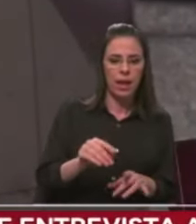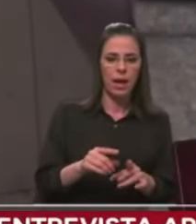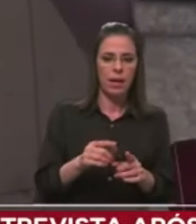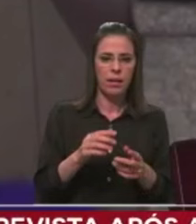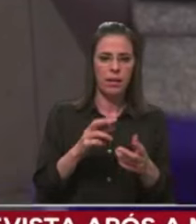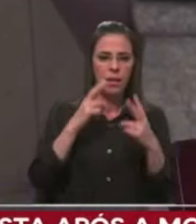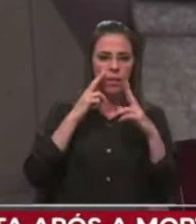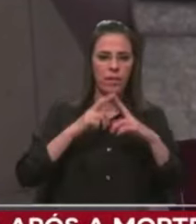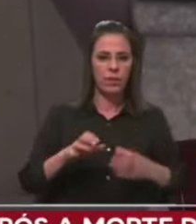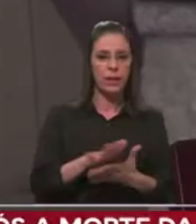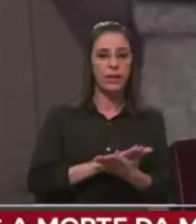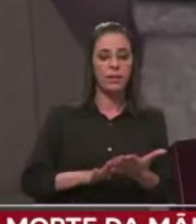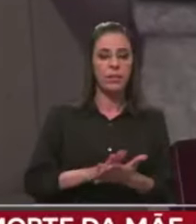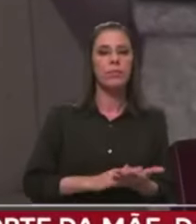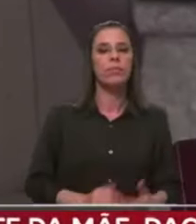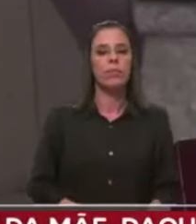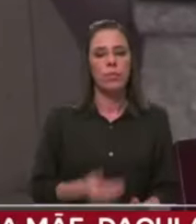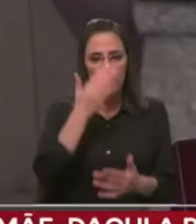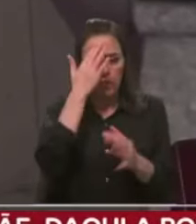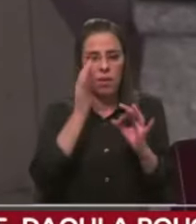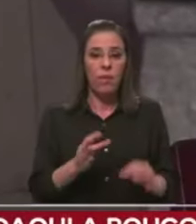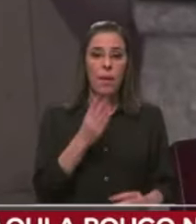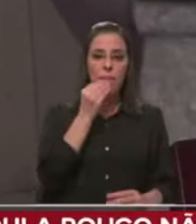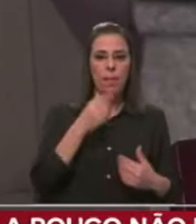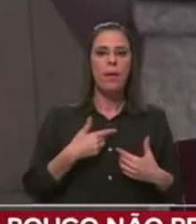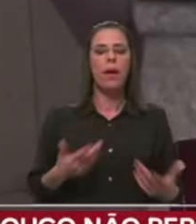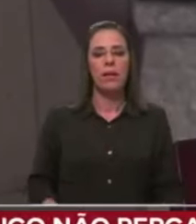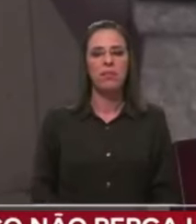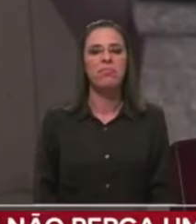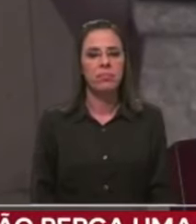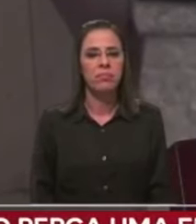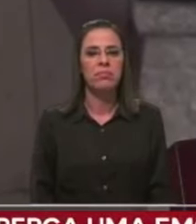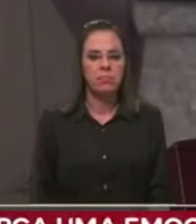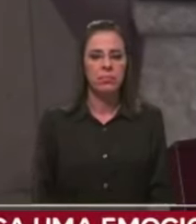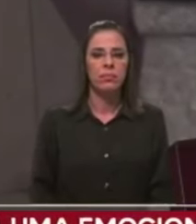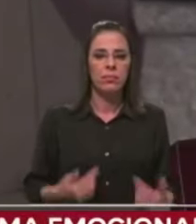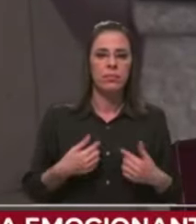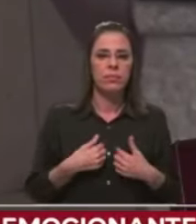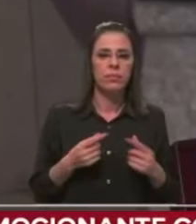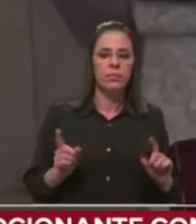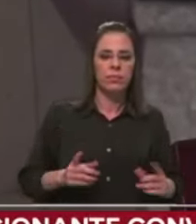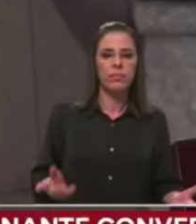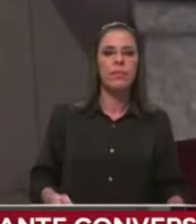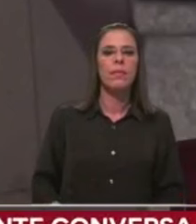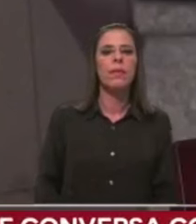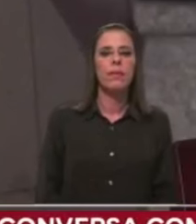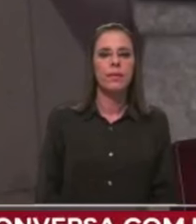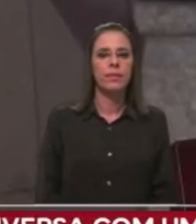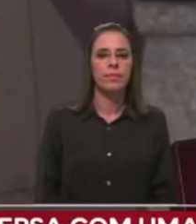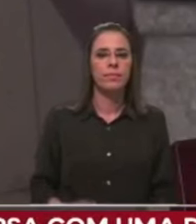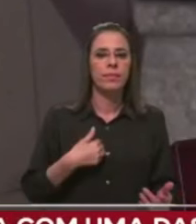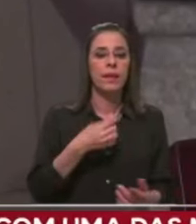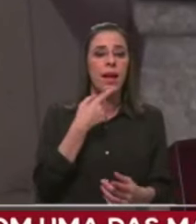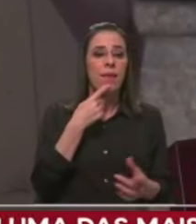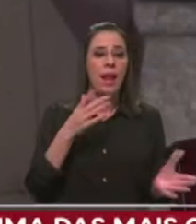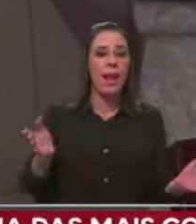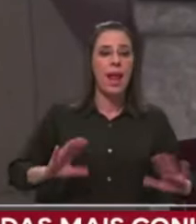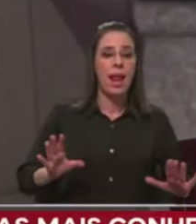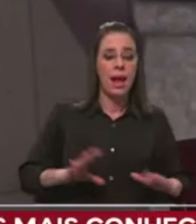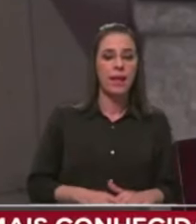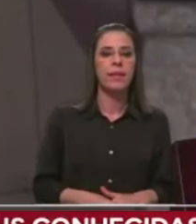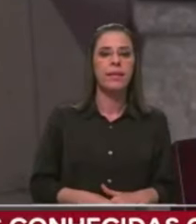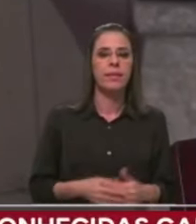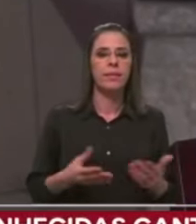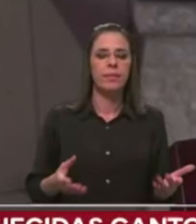perturbar a investigação sim sim foi mesmo para calar foi para para eu não não andar a falar nem andar